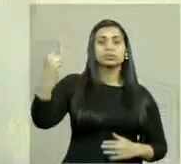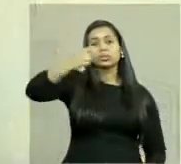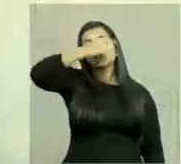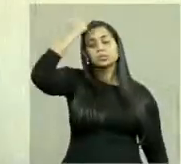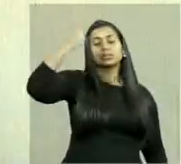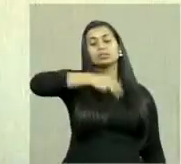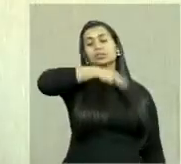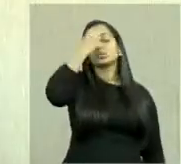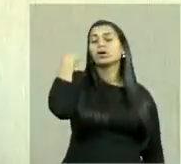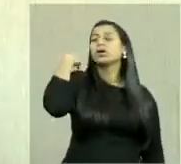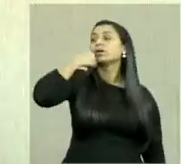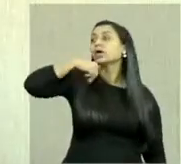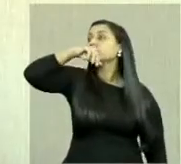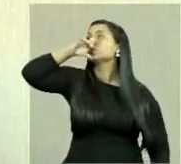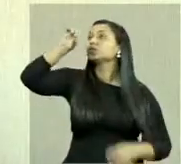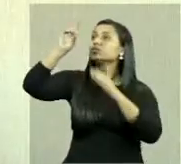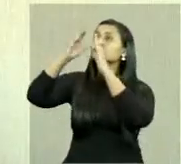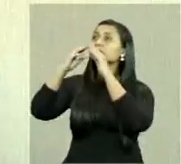Jesus.